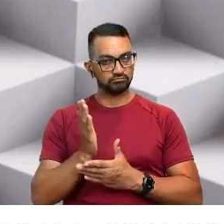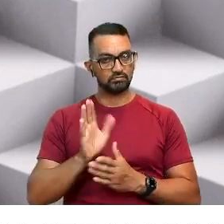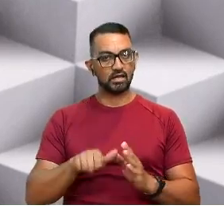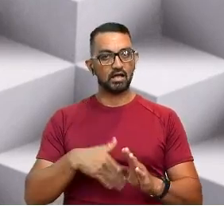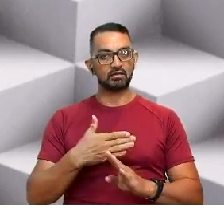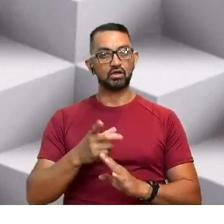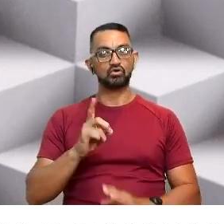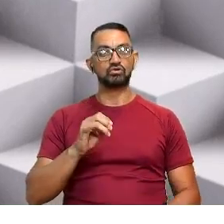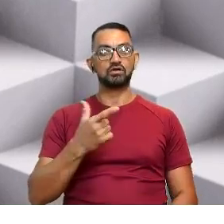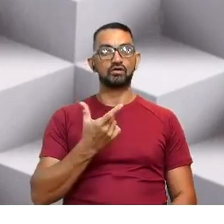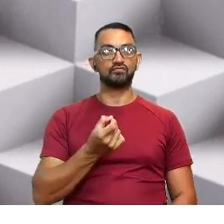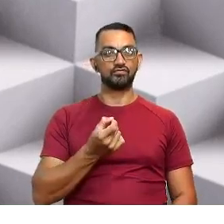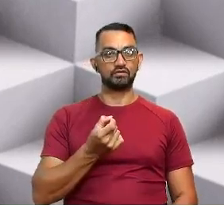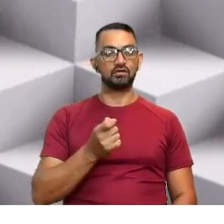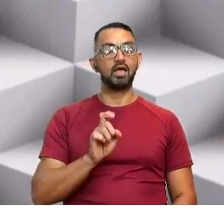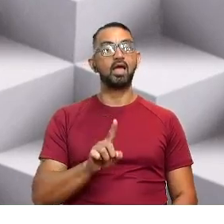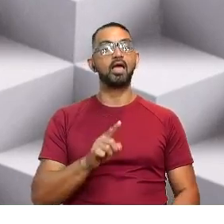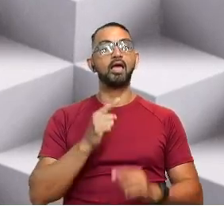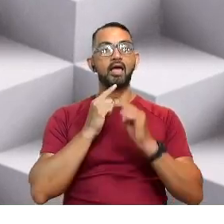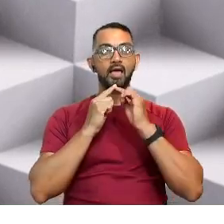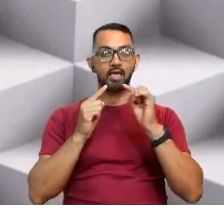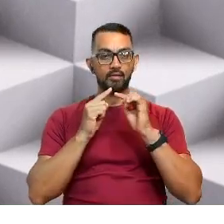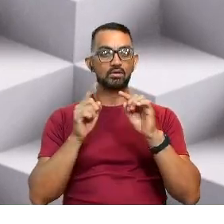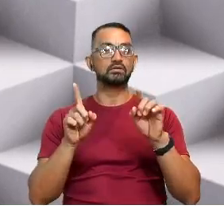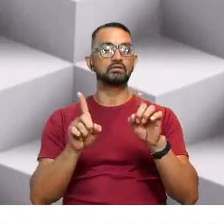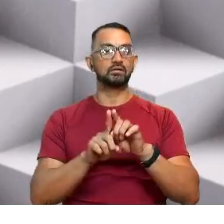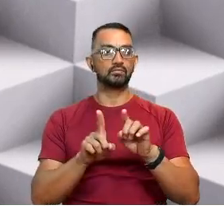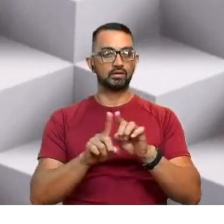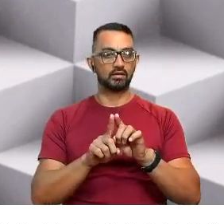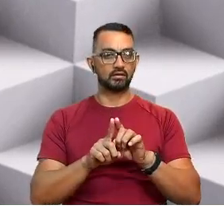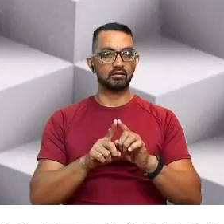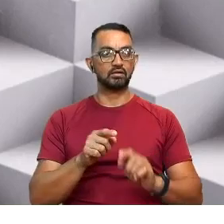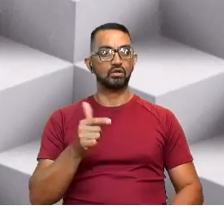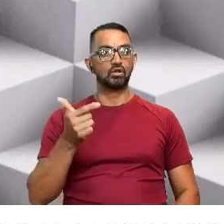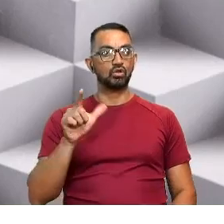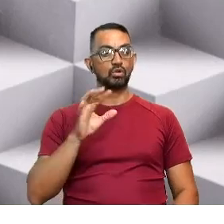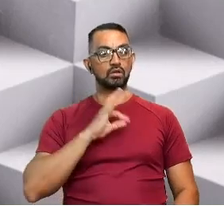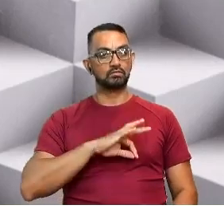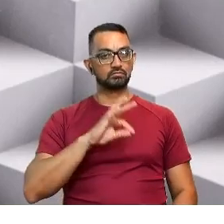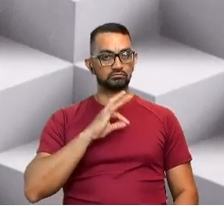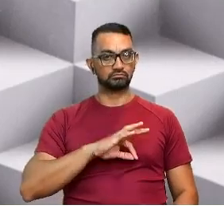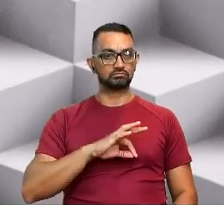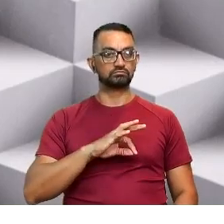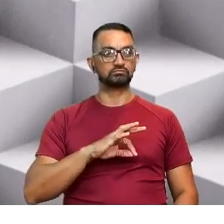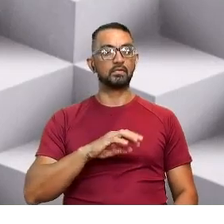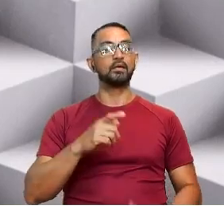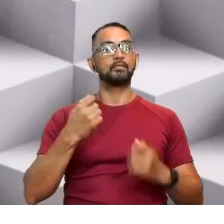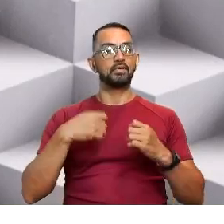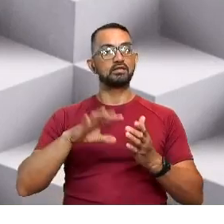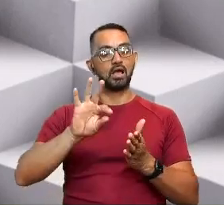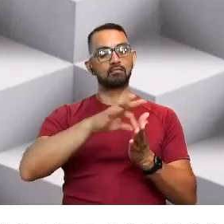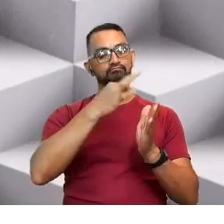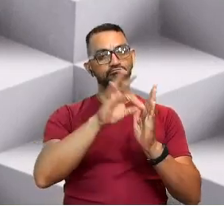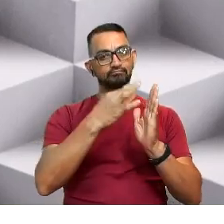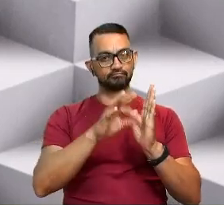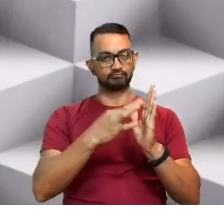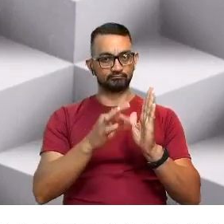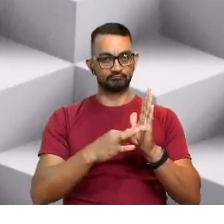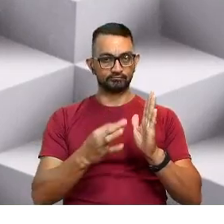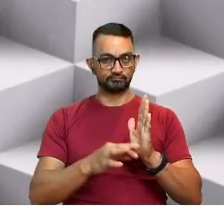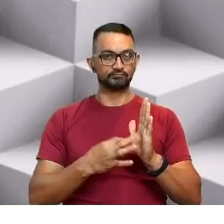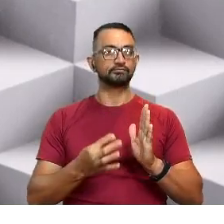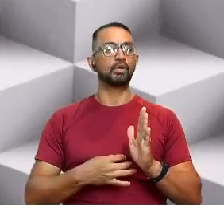frequências até o dia 20 Essa era uma reclamação deles também que apesar de não estarem recebendo eles ainda precisam